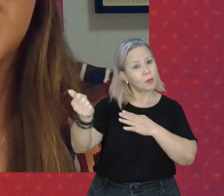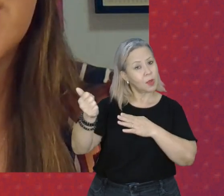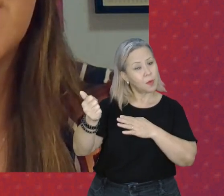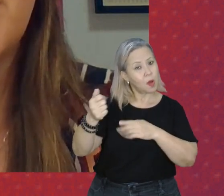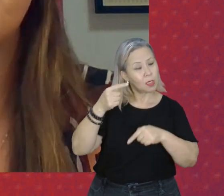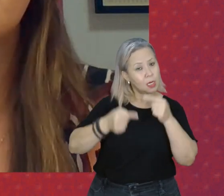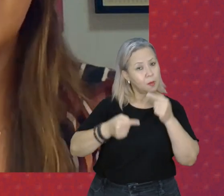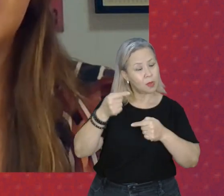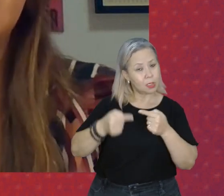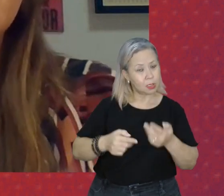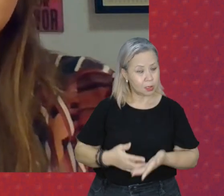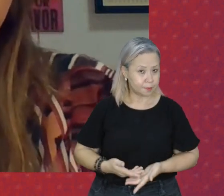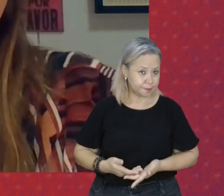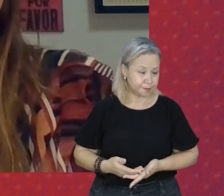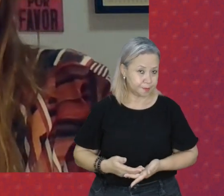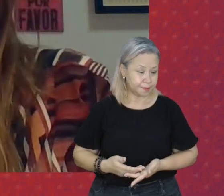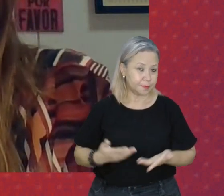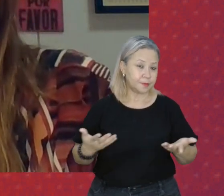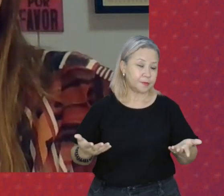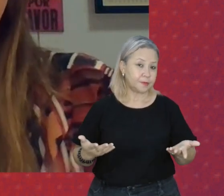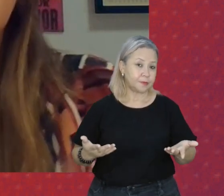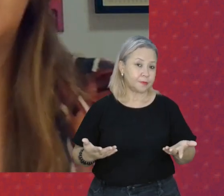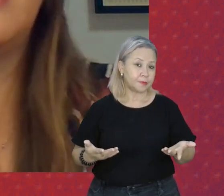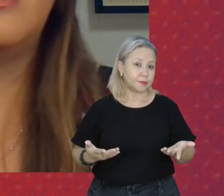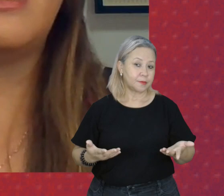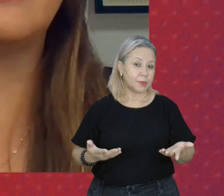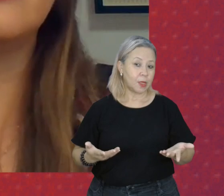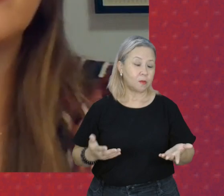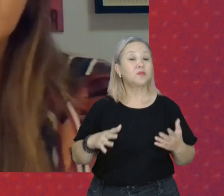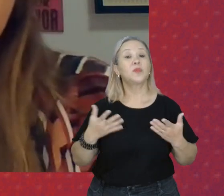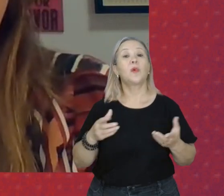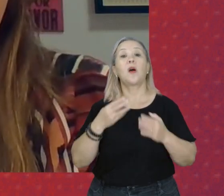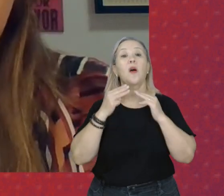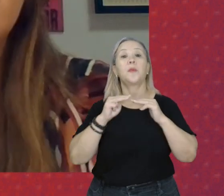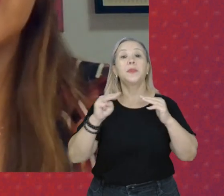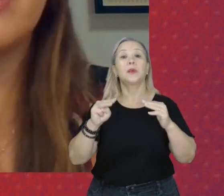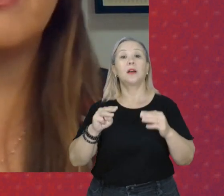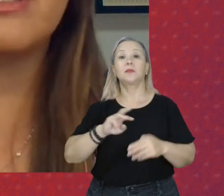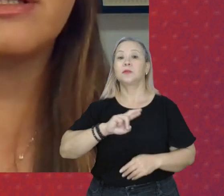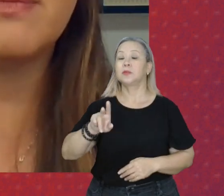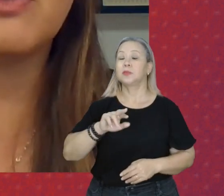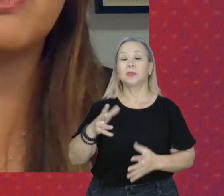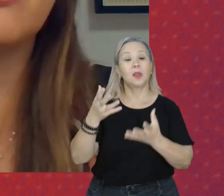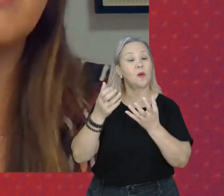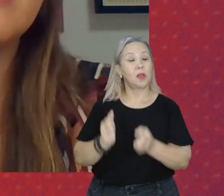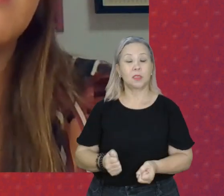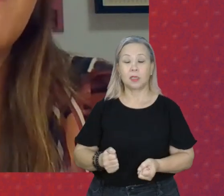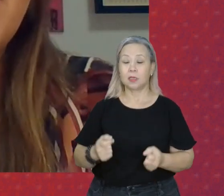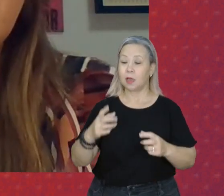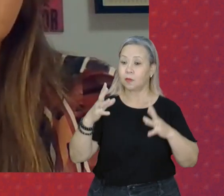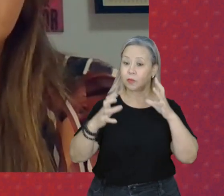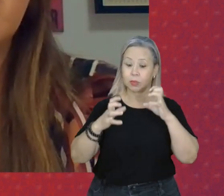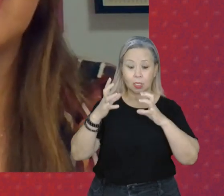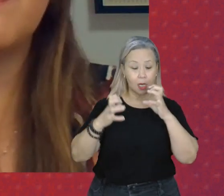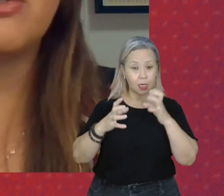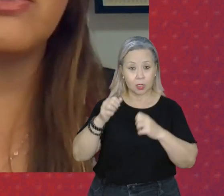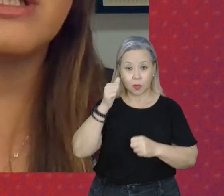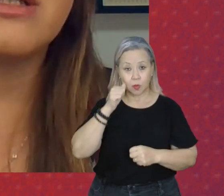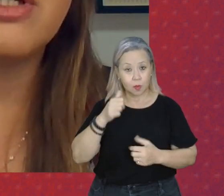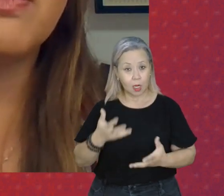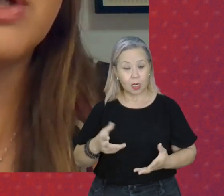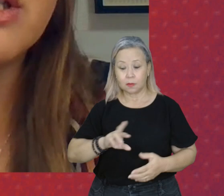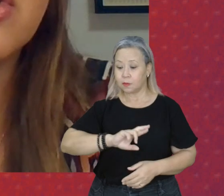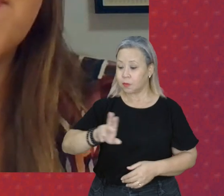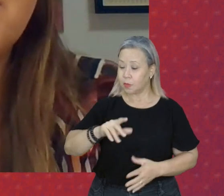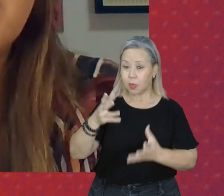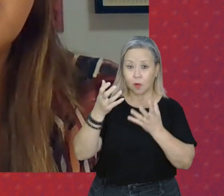para a população? Olha, nós não aceitamos agressores de mulheres, nós não aceitamos pessoas preconceituosas, pessoas